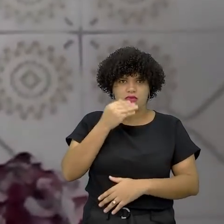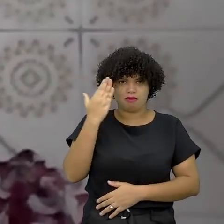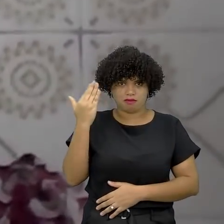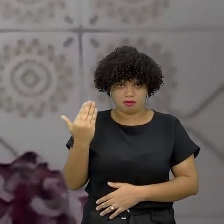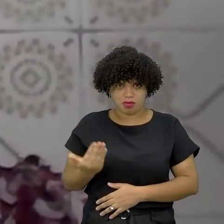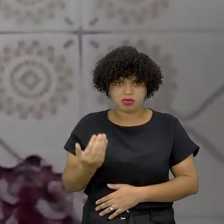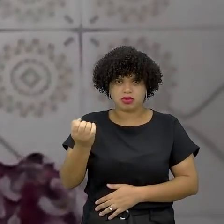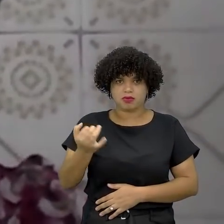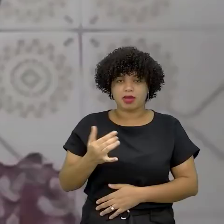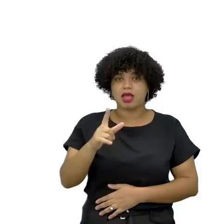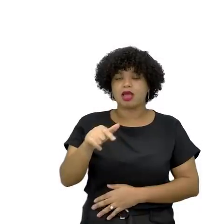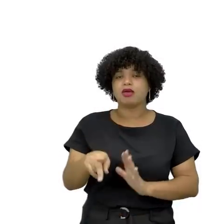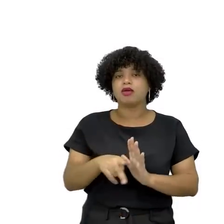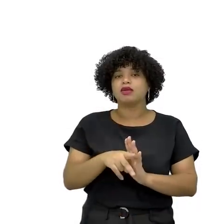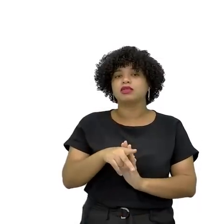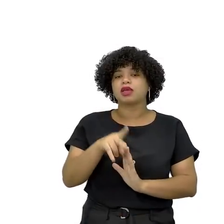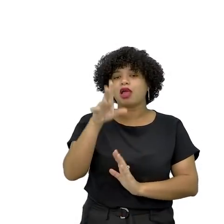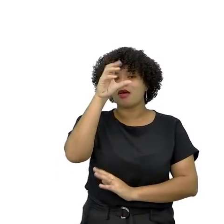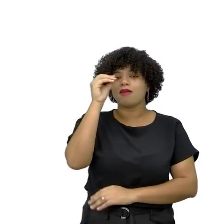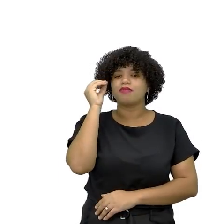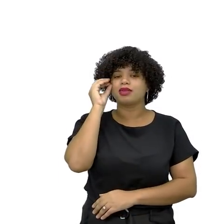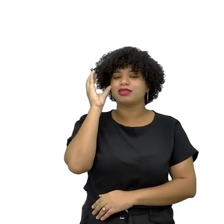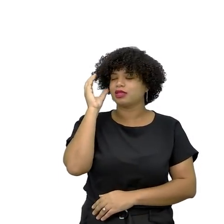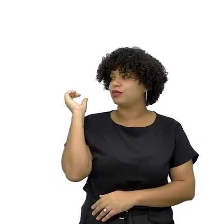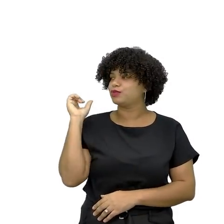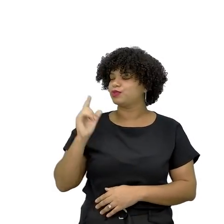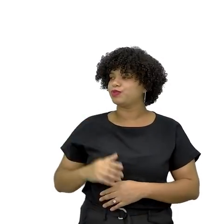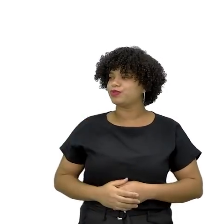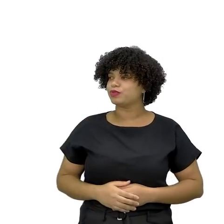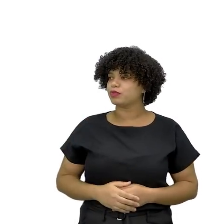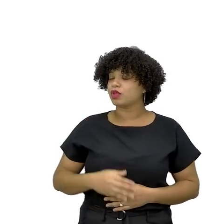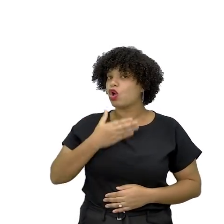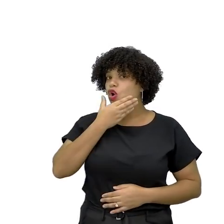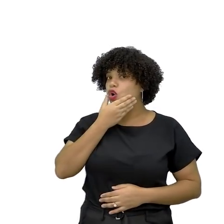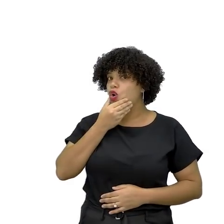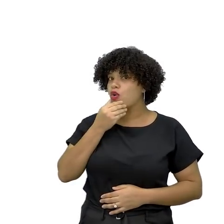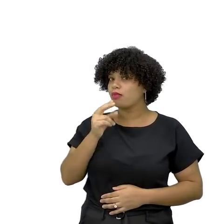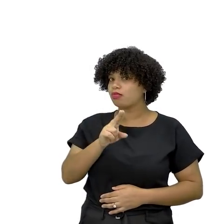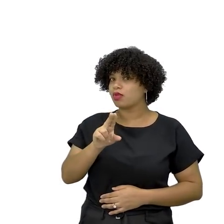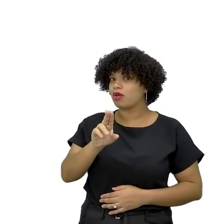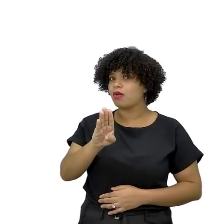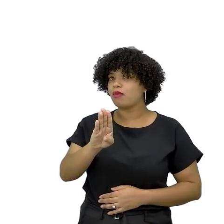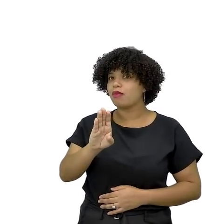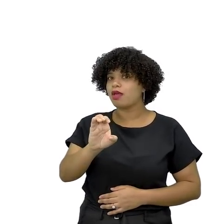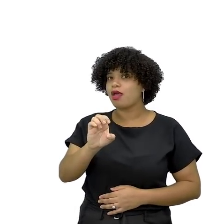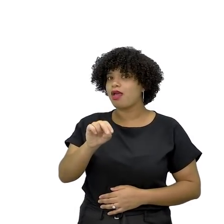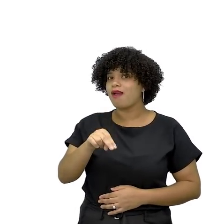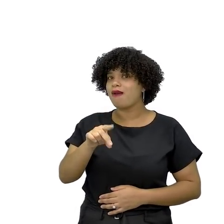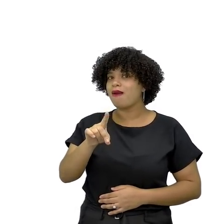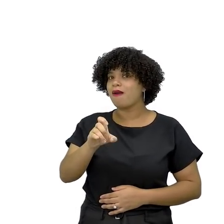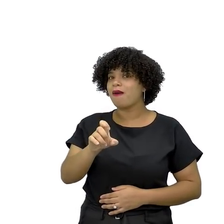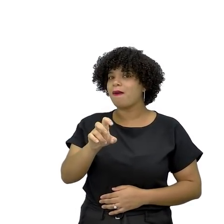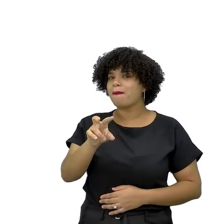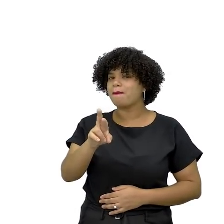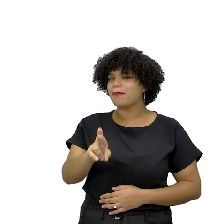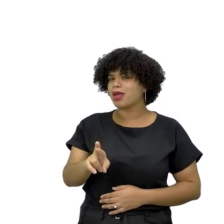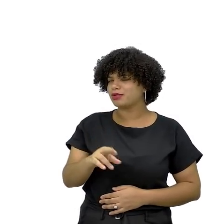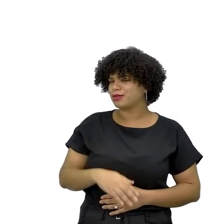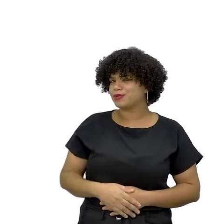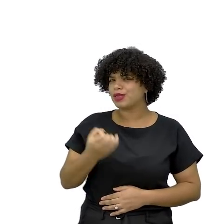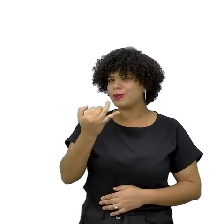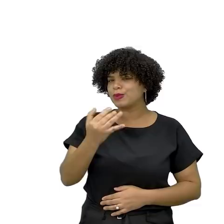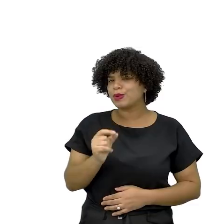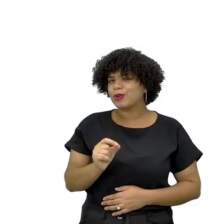baseada em projetos é um modelo de ensino que consiste em permitir que os estudantes confrontem as questões e